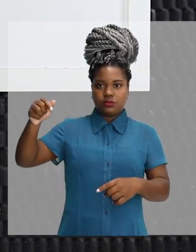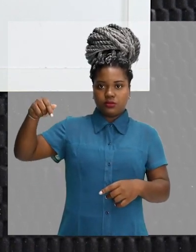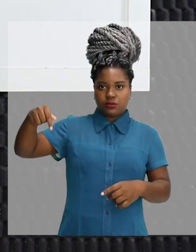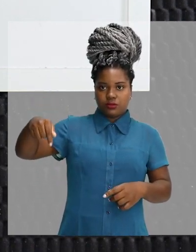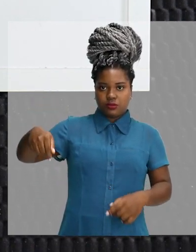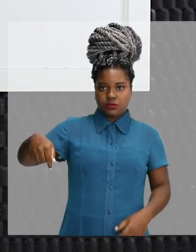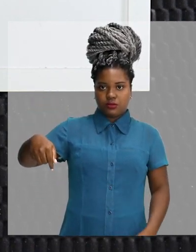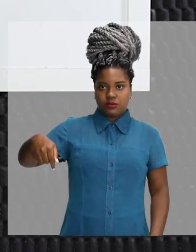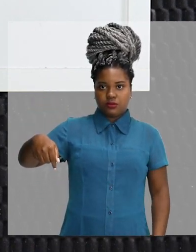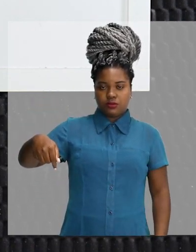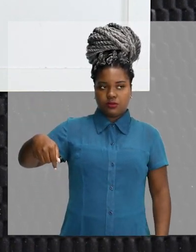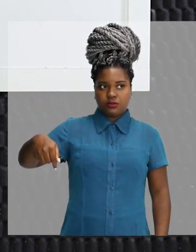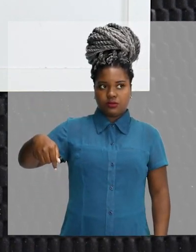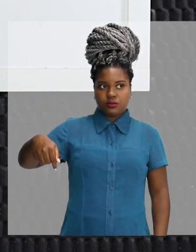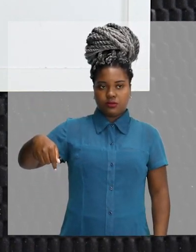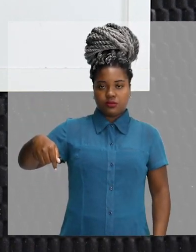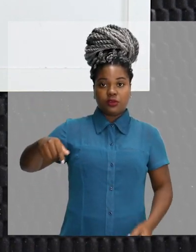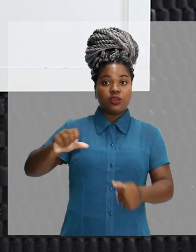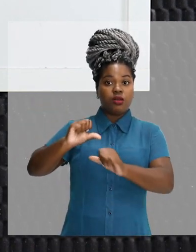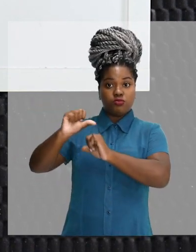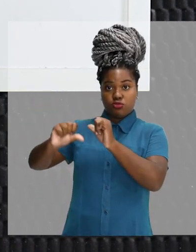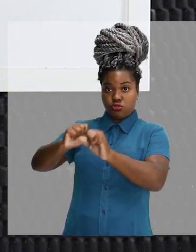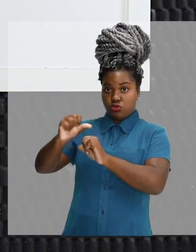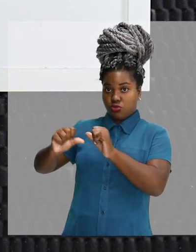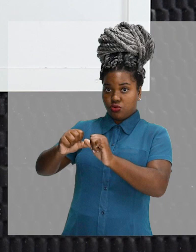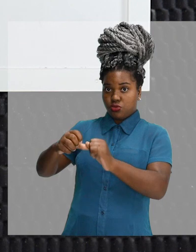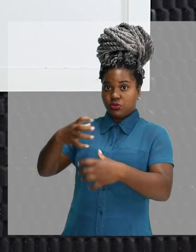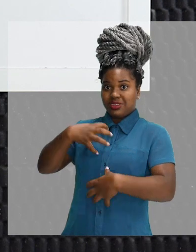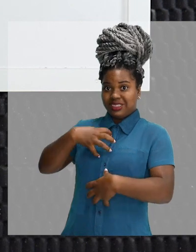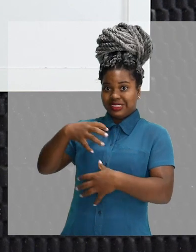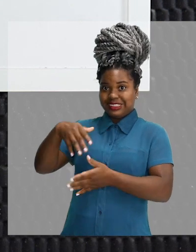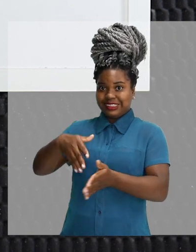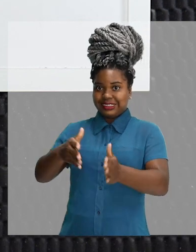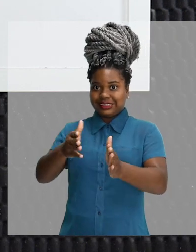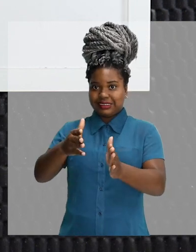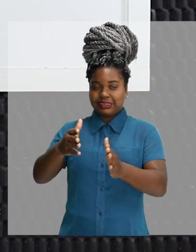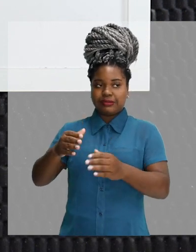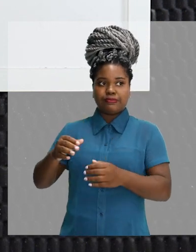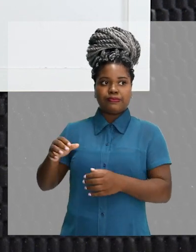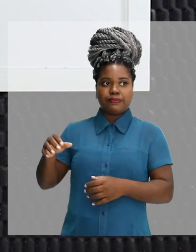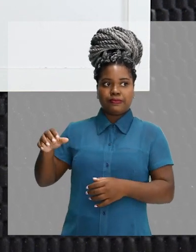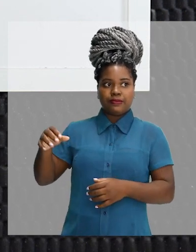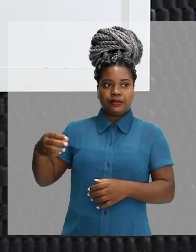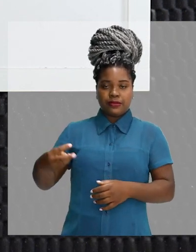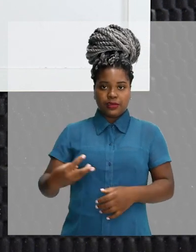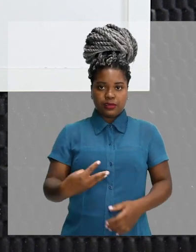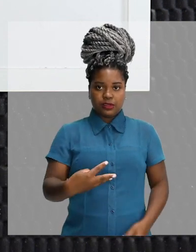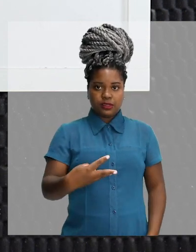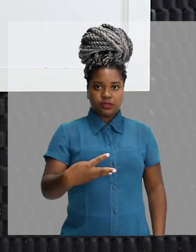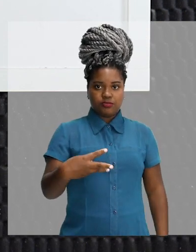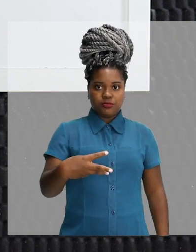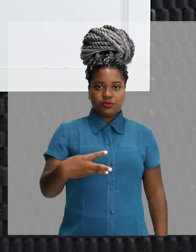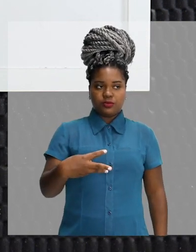nesta direção e neste sentido. Percebam que já mudou. Na 3,